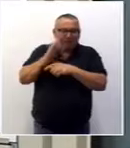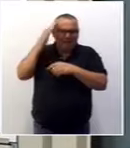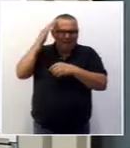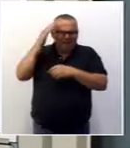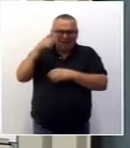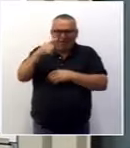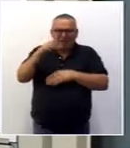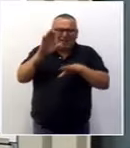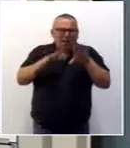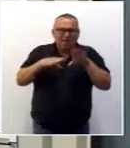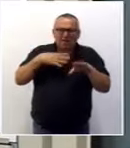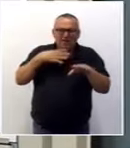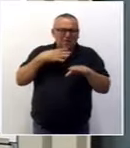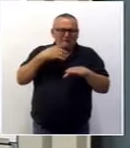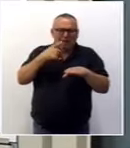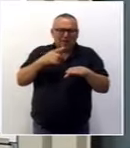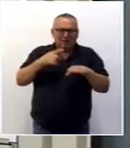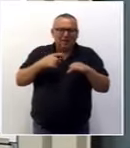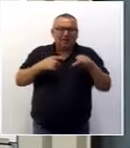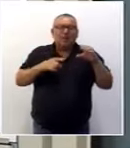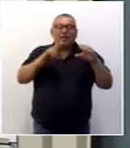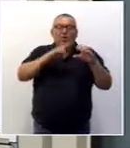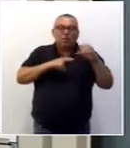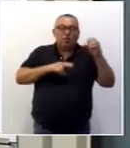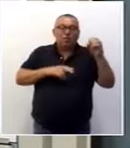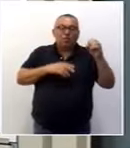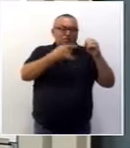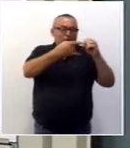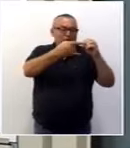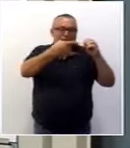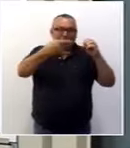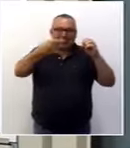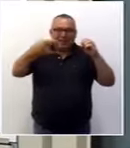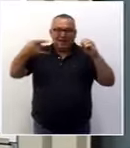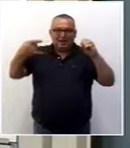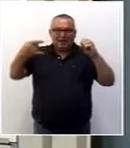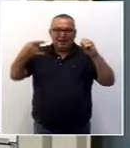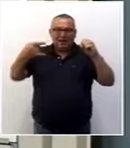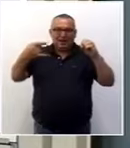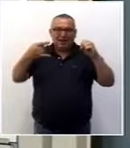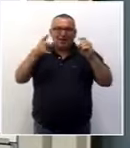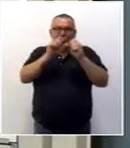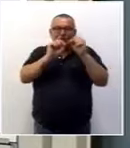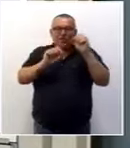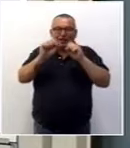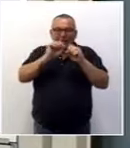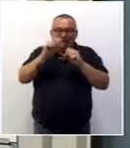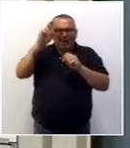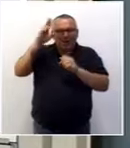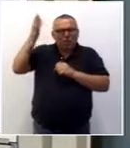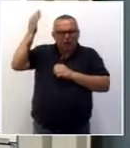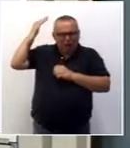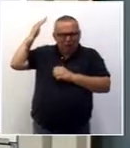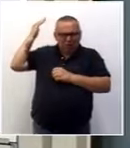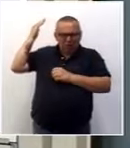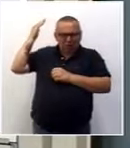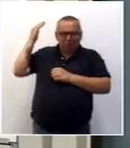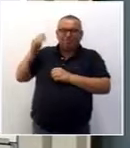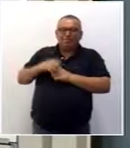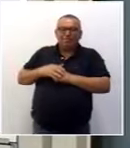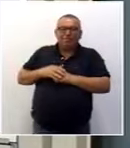a usar um filme de 35 milímetros, né? O filme fotográfico para fotografia aérea, ele